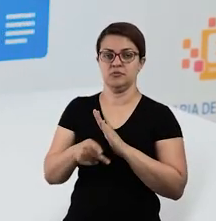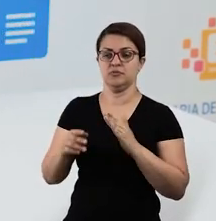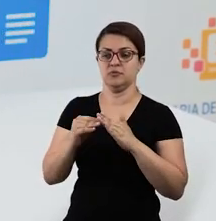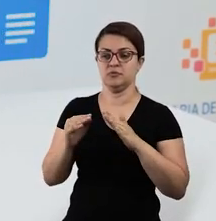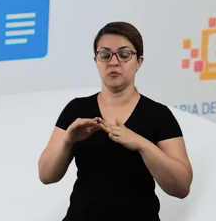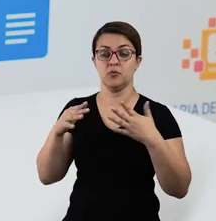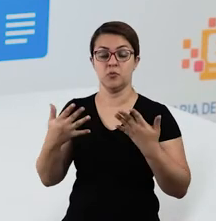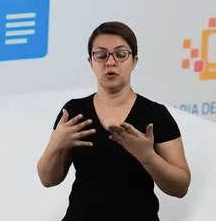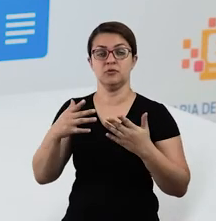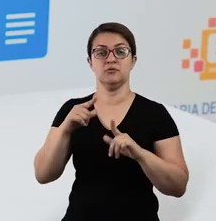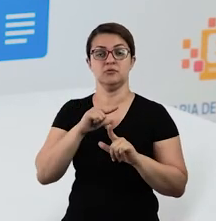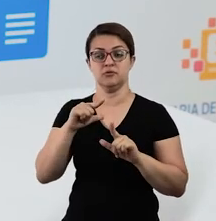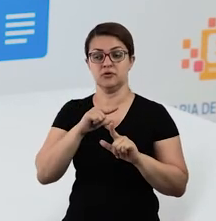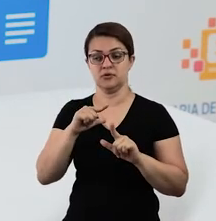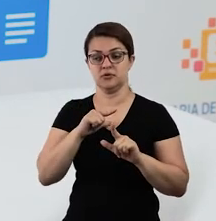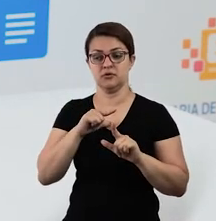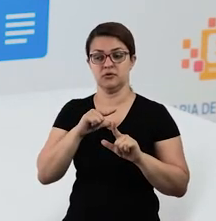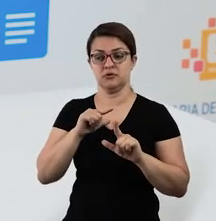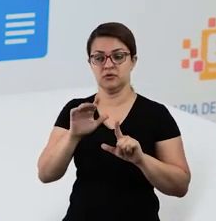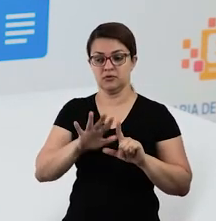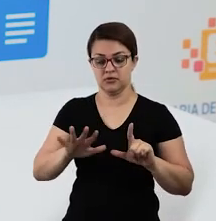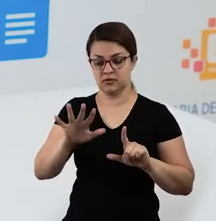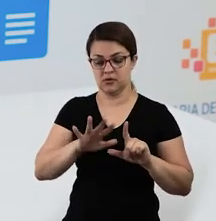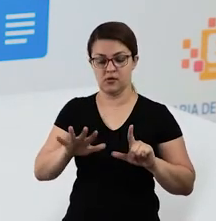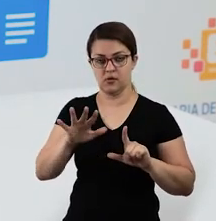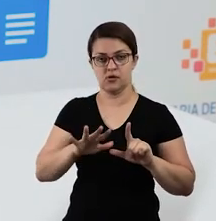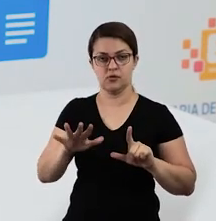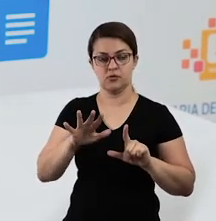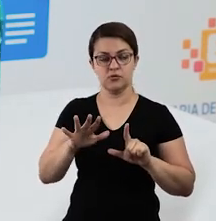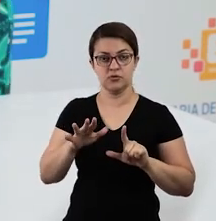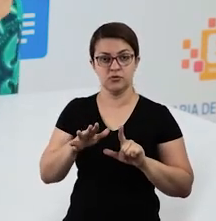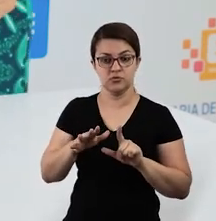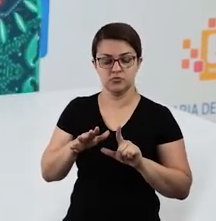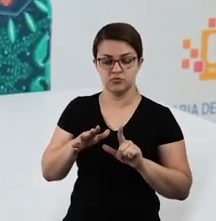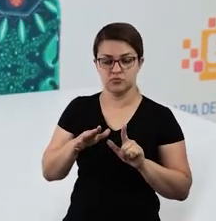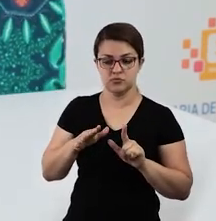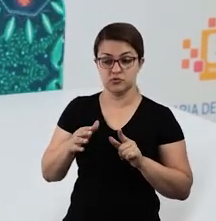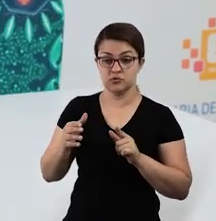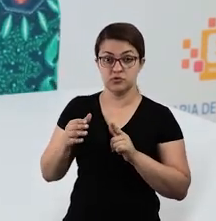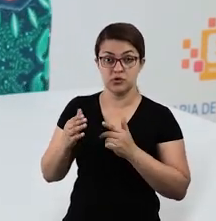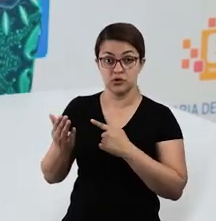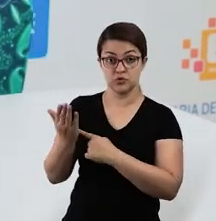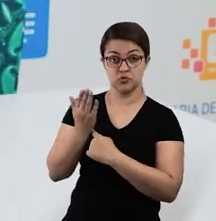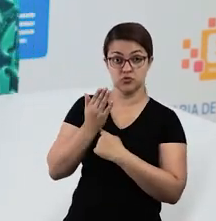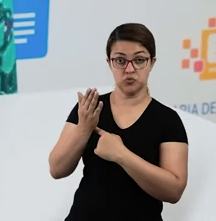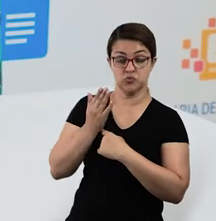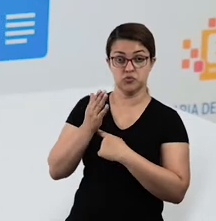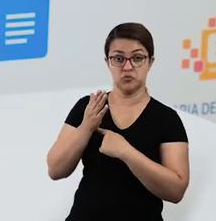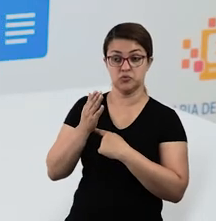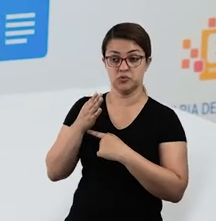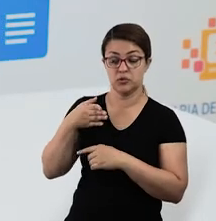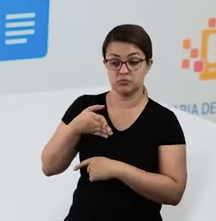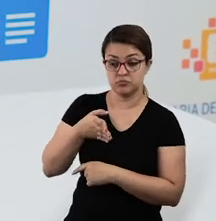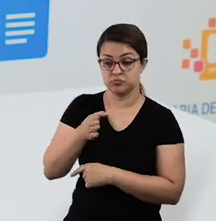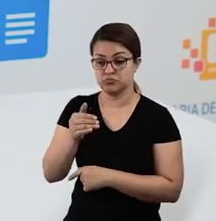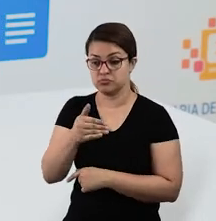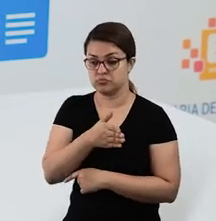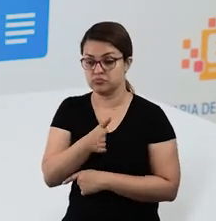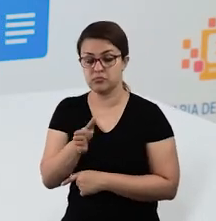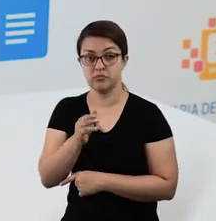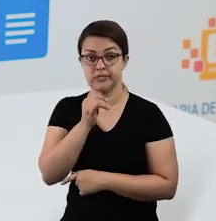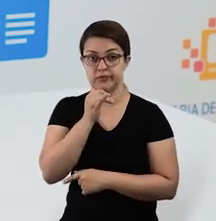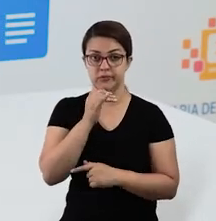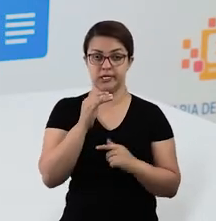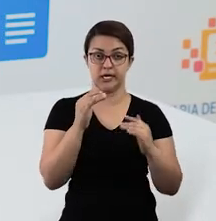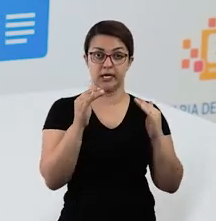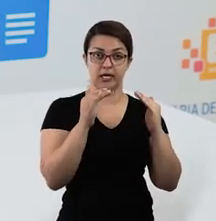os elementos presentes em uma paisagem podem nos orientar no dia a dia. Então, por exemplo, você do caminho da escola para